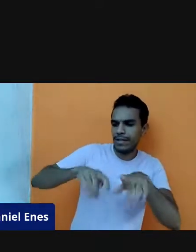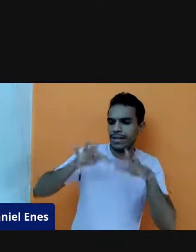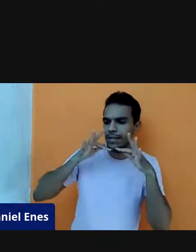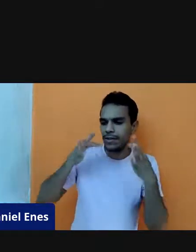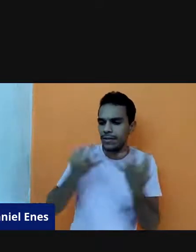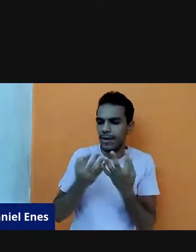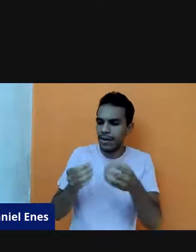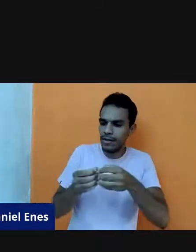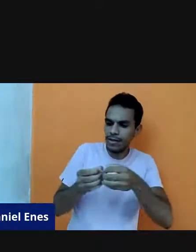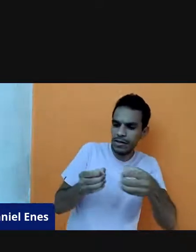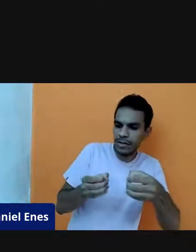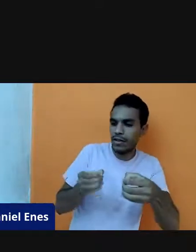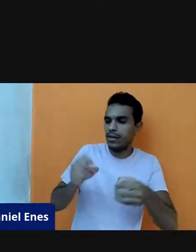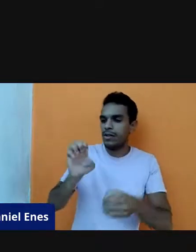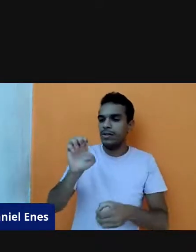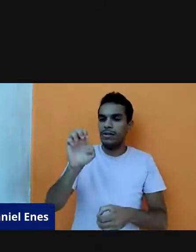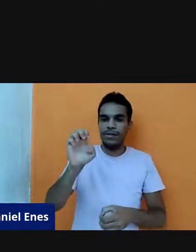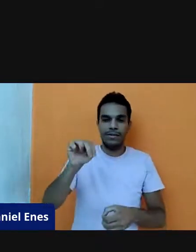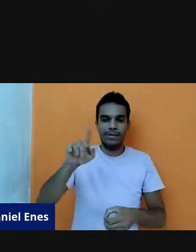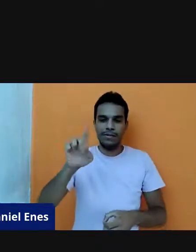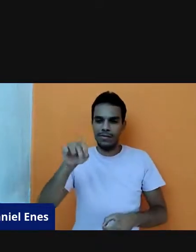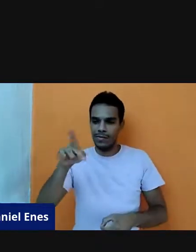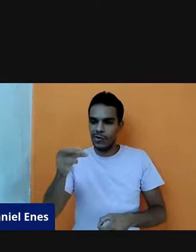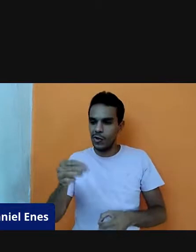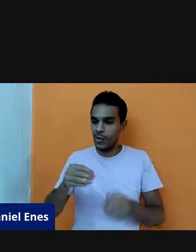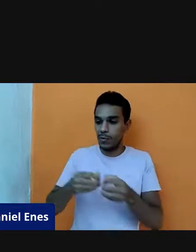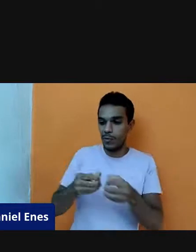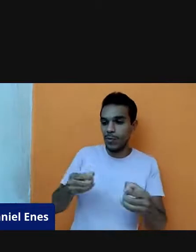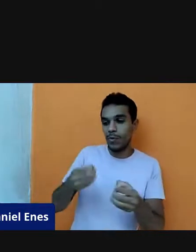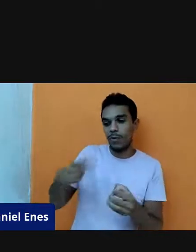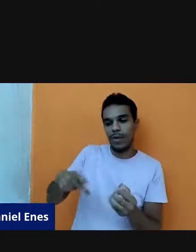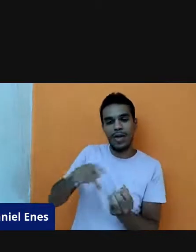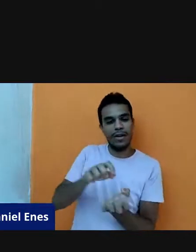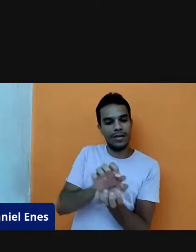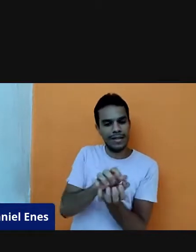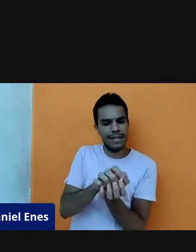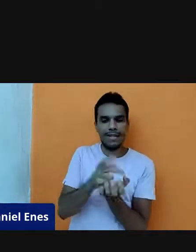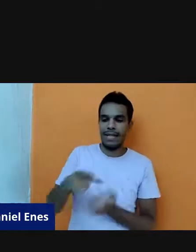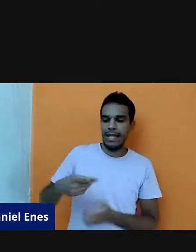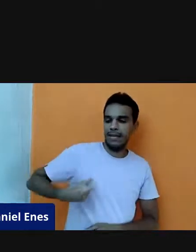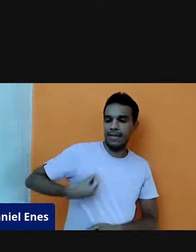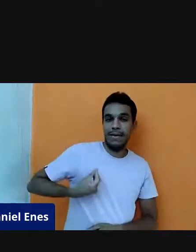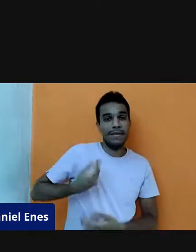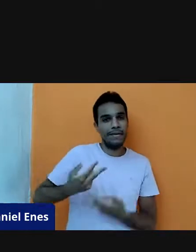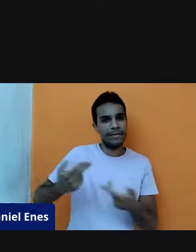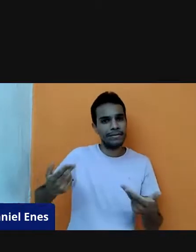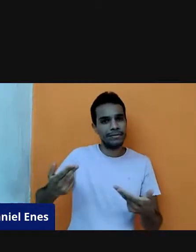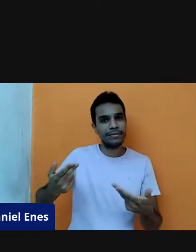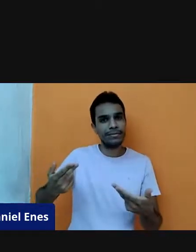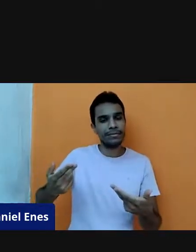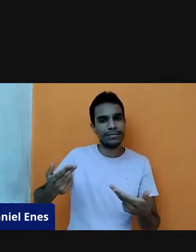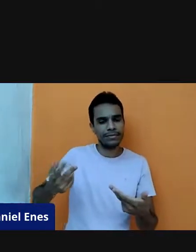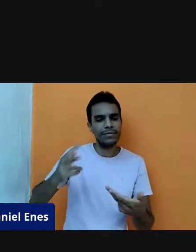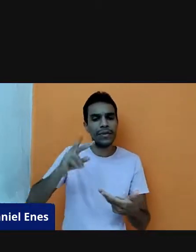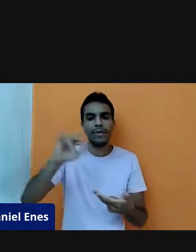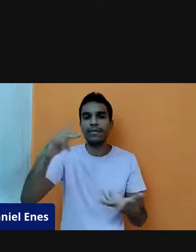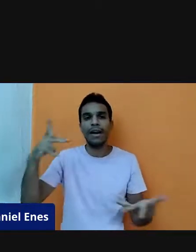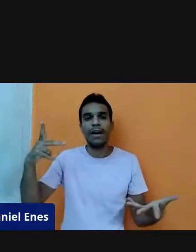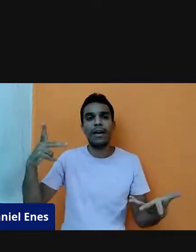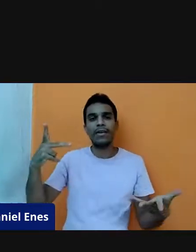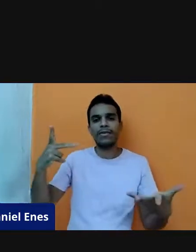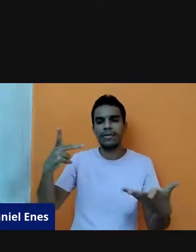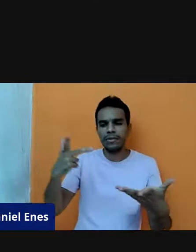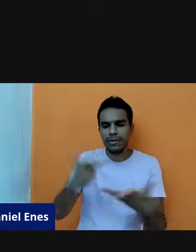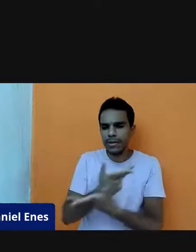próximos a Recife, né? E dessas vivências é que vão surgir muitos de